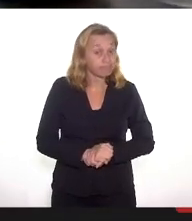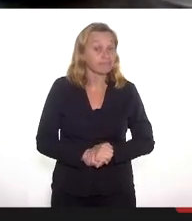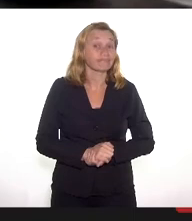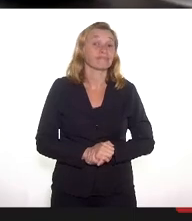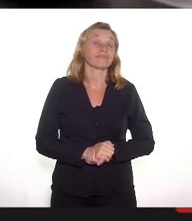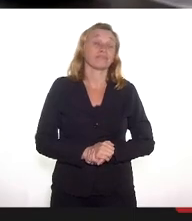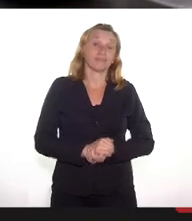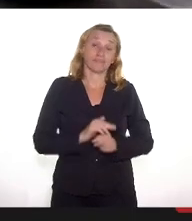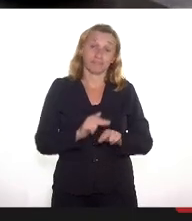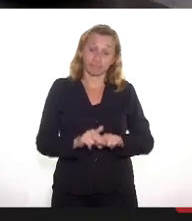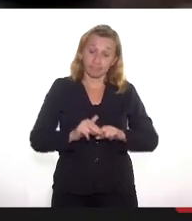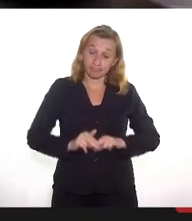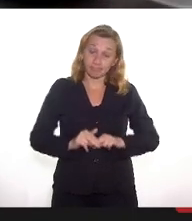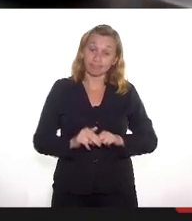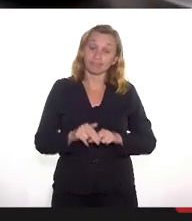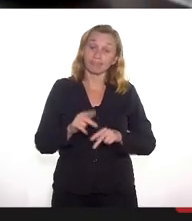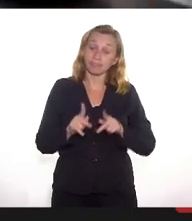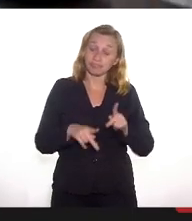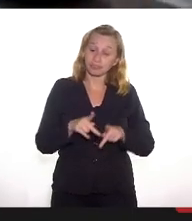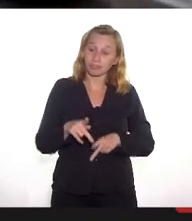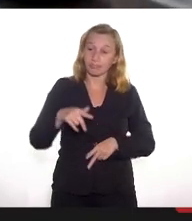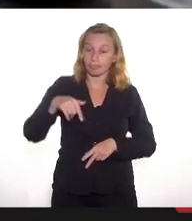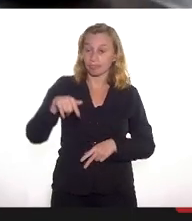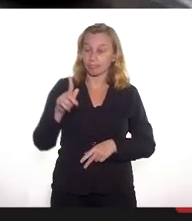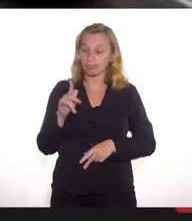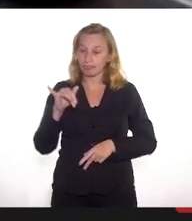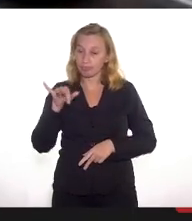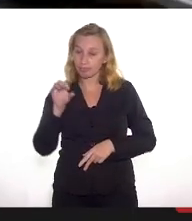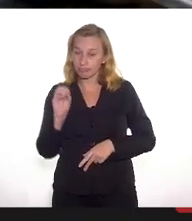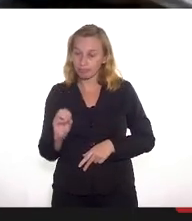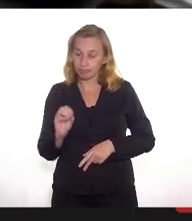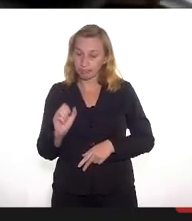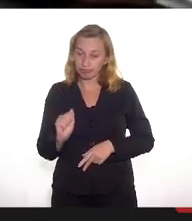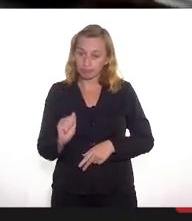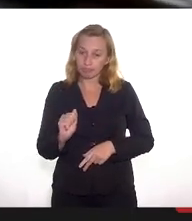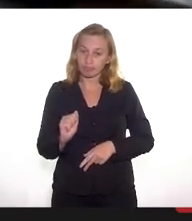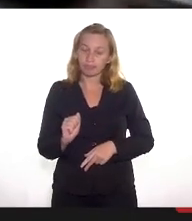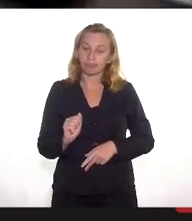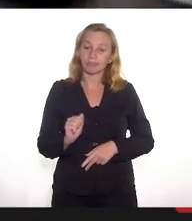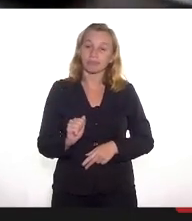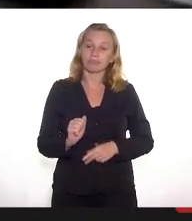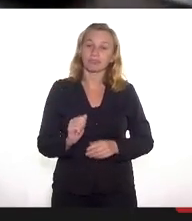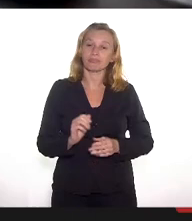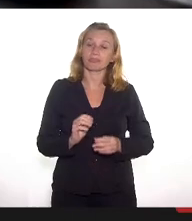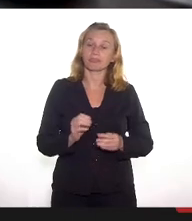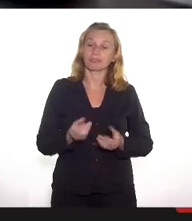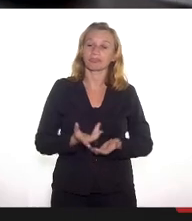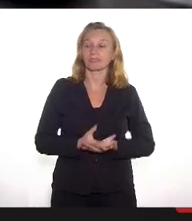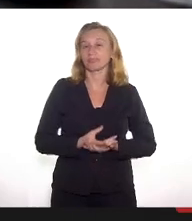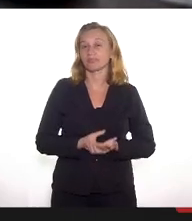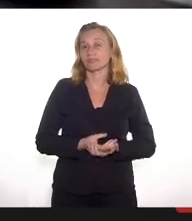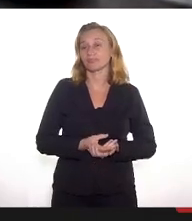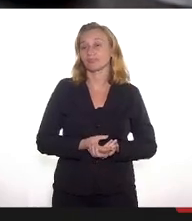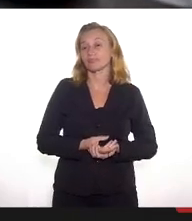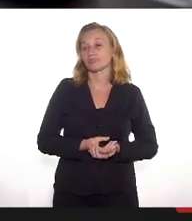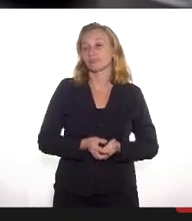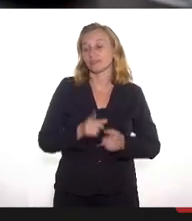por isso população quilombola população que vive em instituição de longa permanência